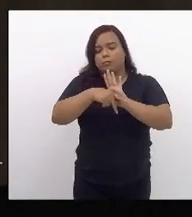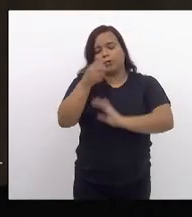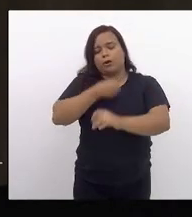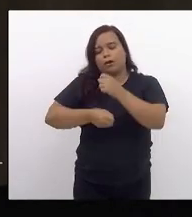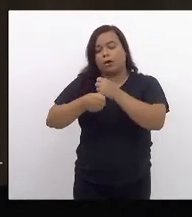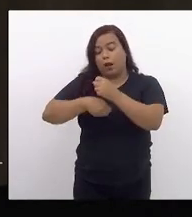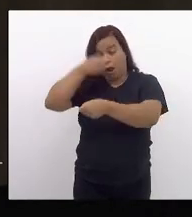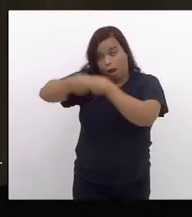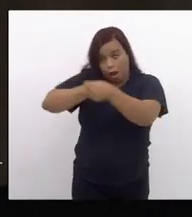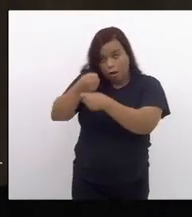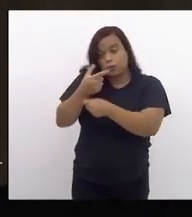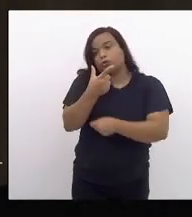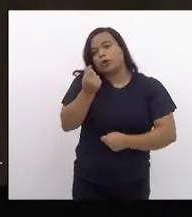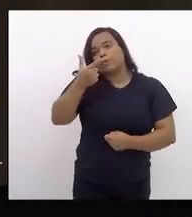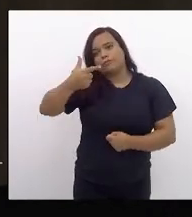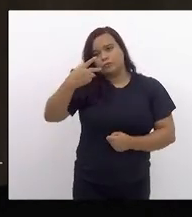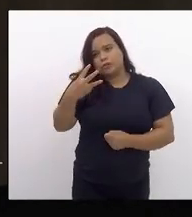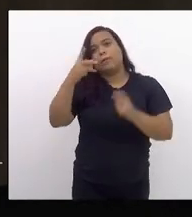indicador